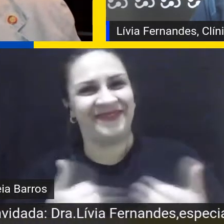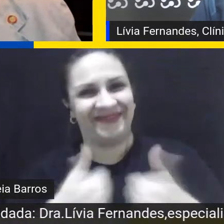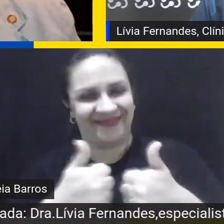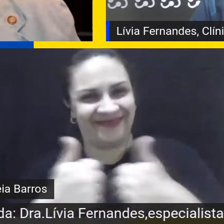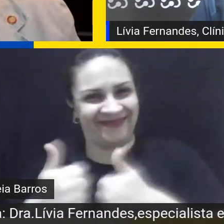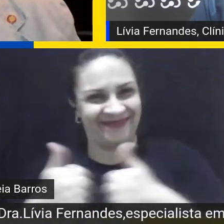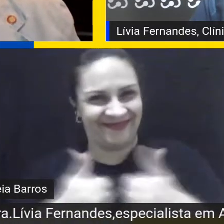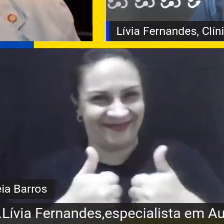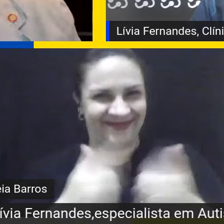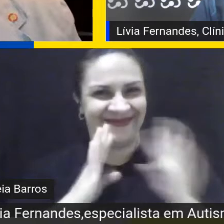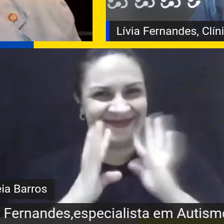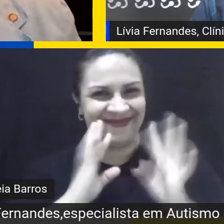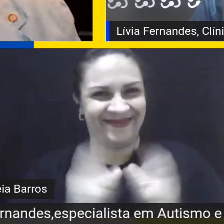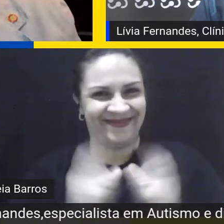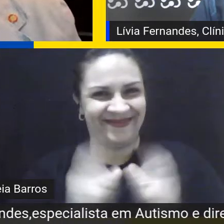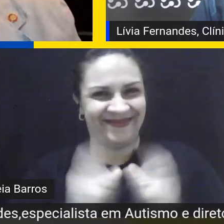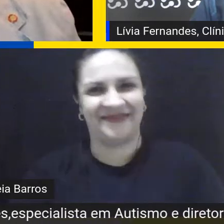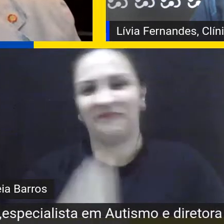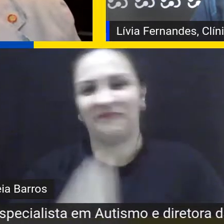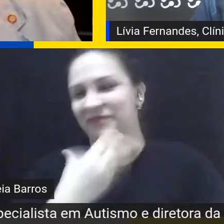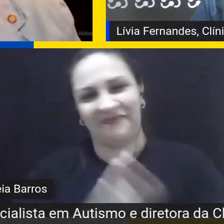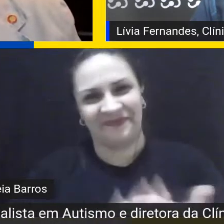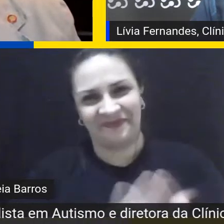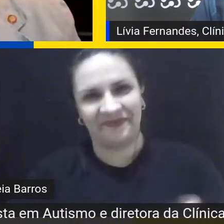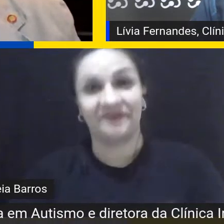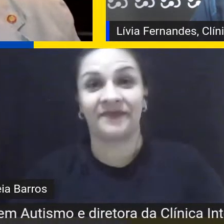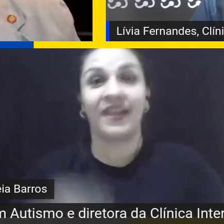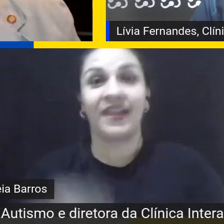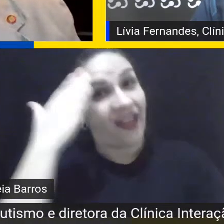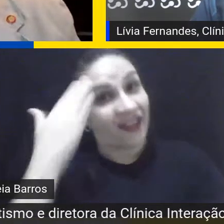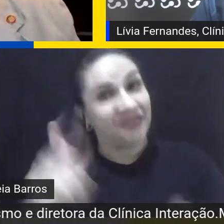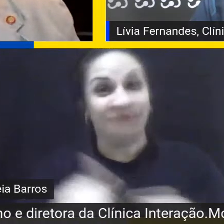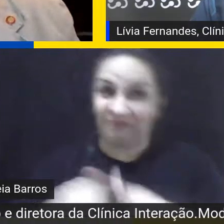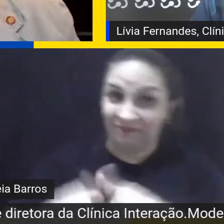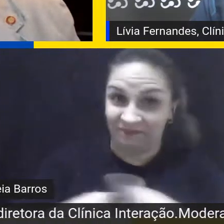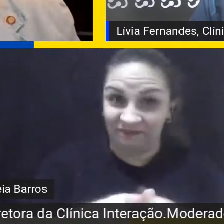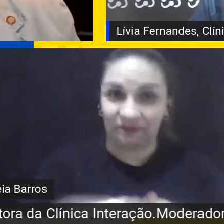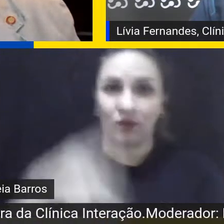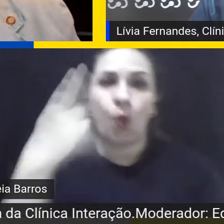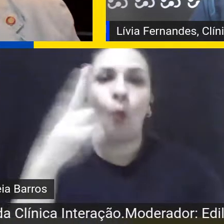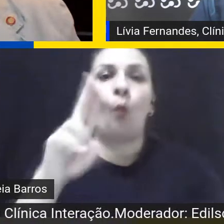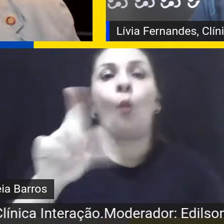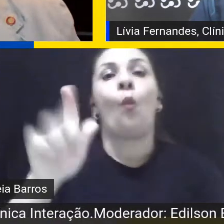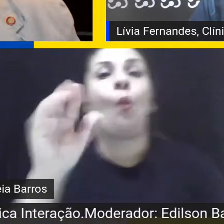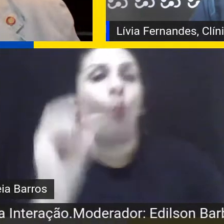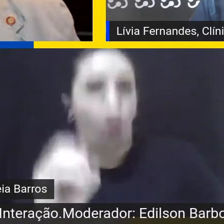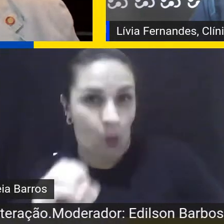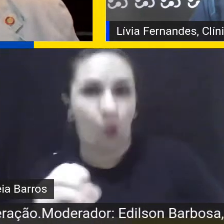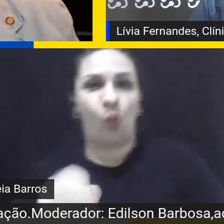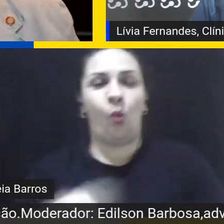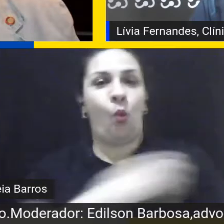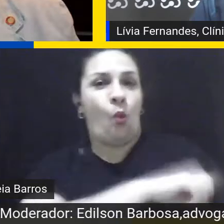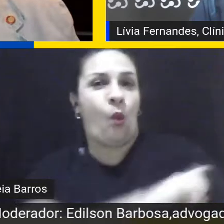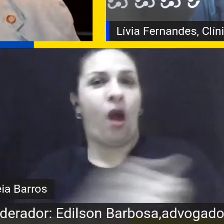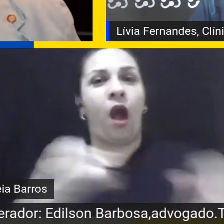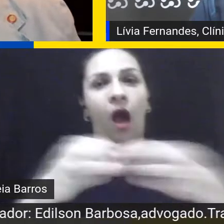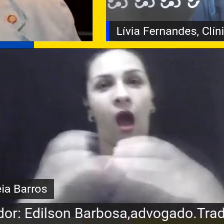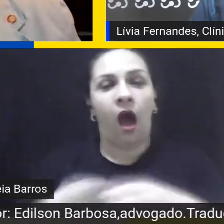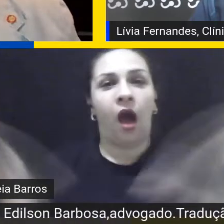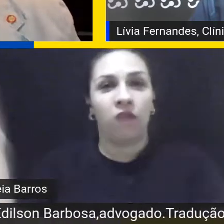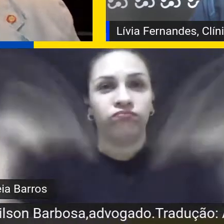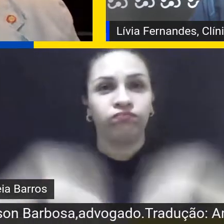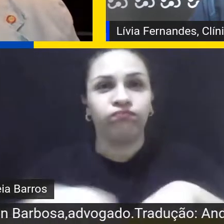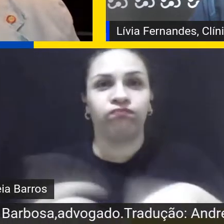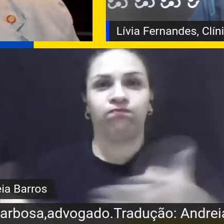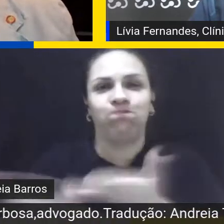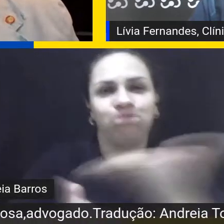está aí traduzindo. E agradecer também ao Hugo, lá da Clínica Interação, toda a equipe.